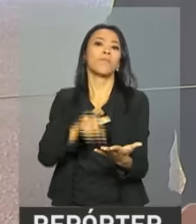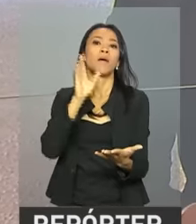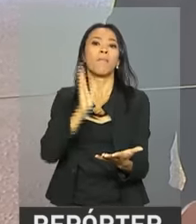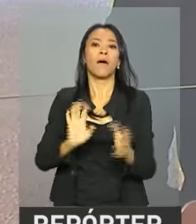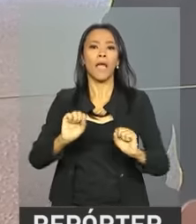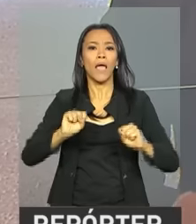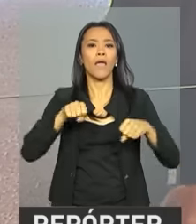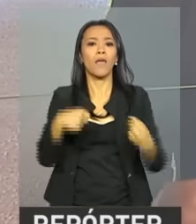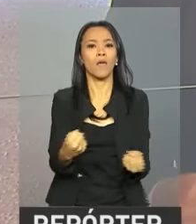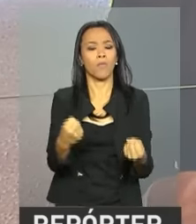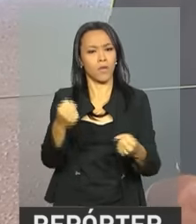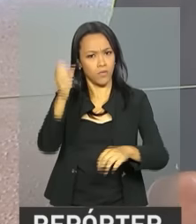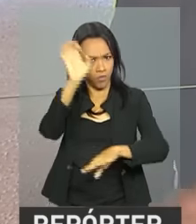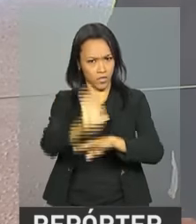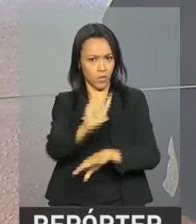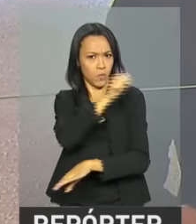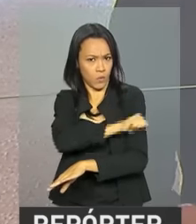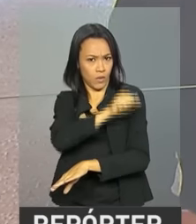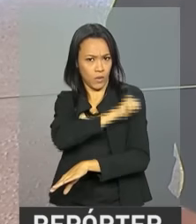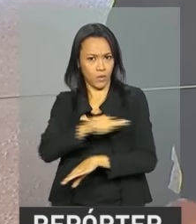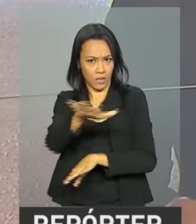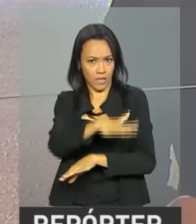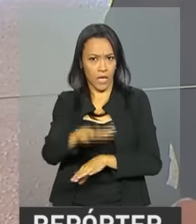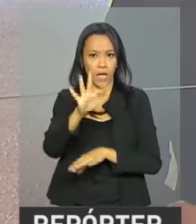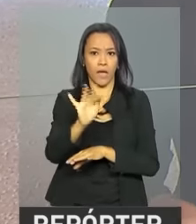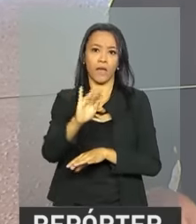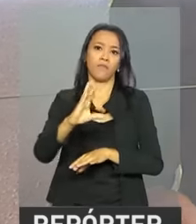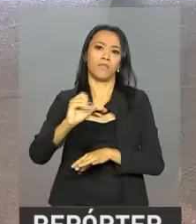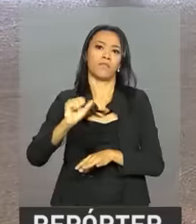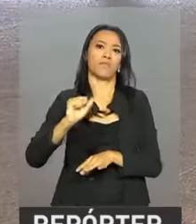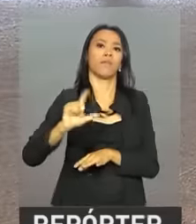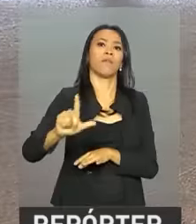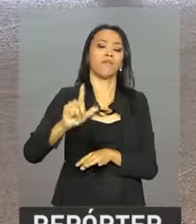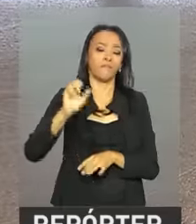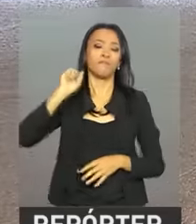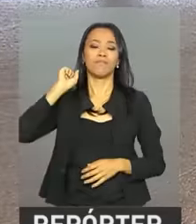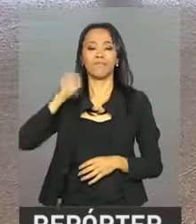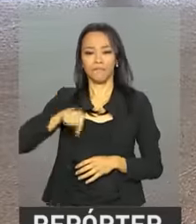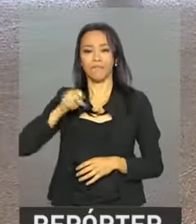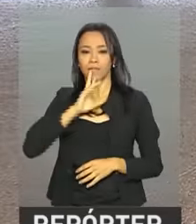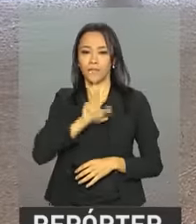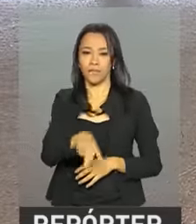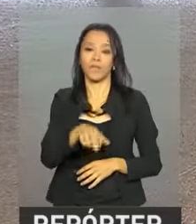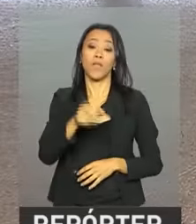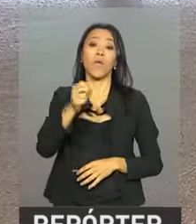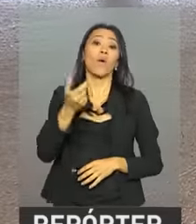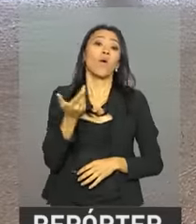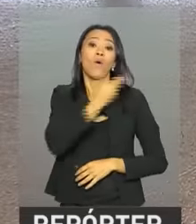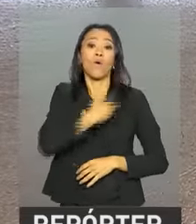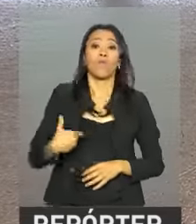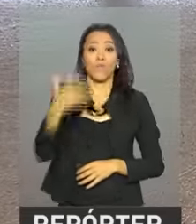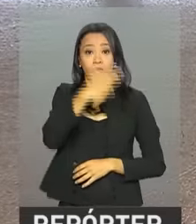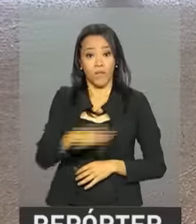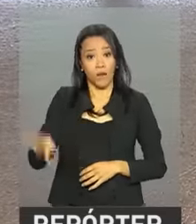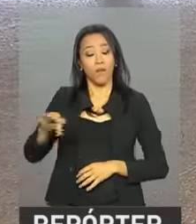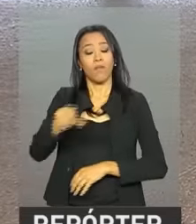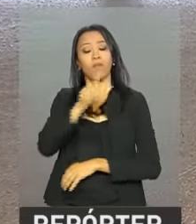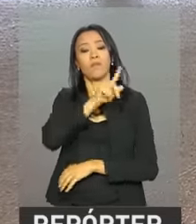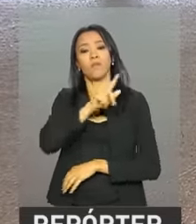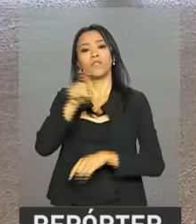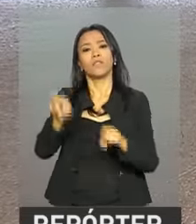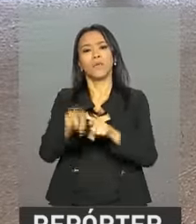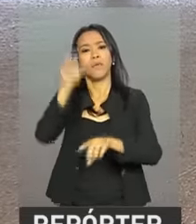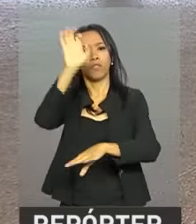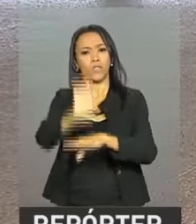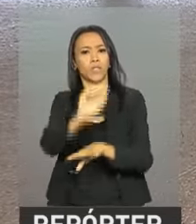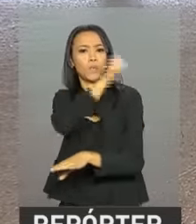Estado do Rio de Janeiro isso Leandro o governo federal e o estado do Rio de Janeiro assinaram um termo de